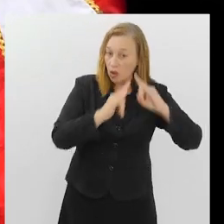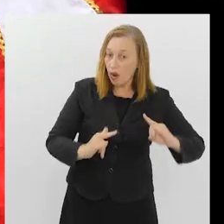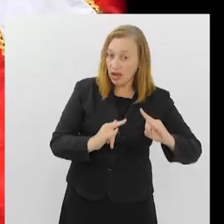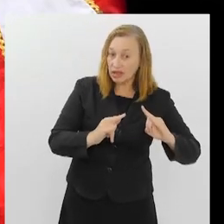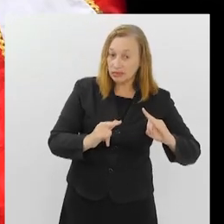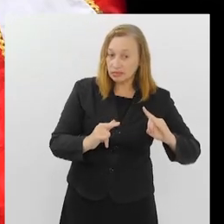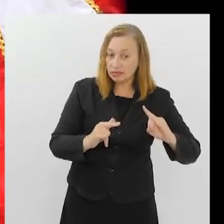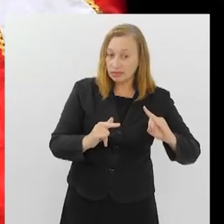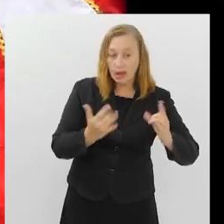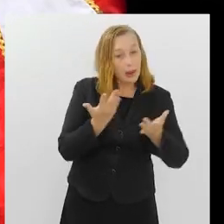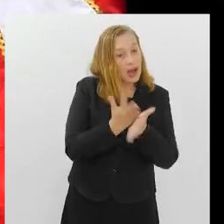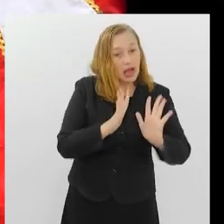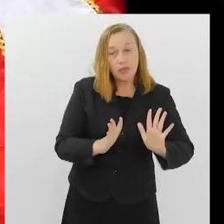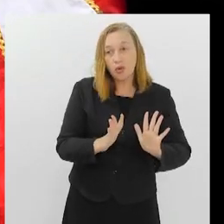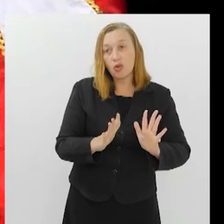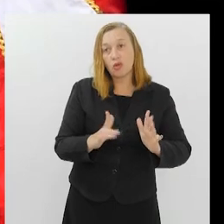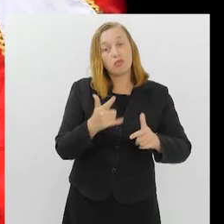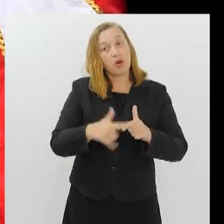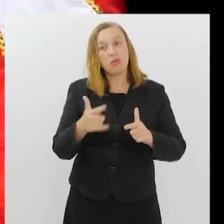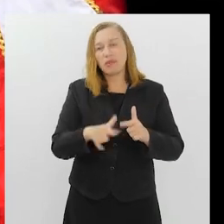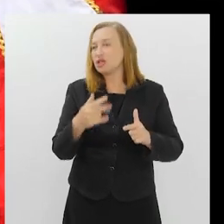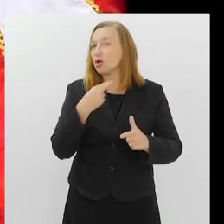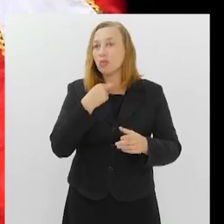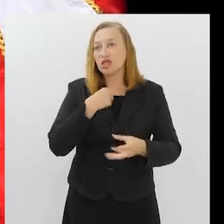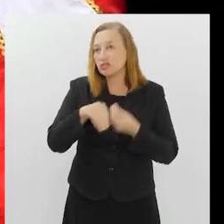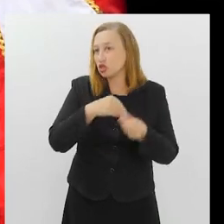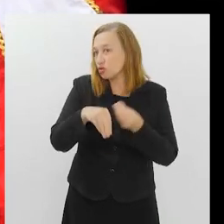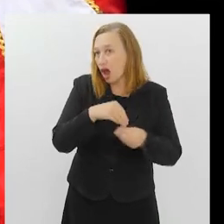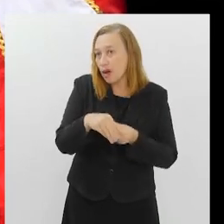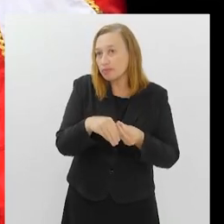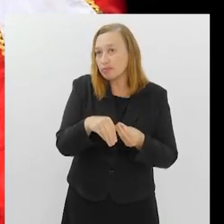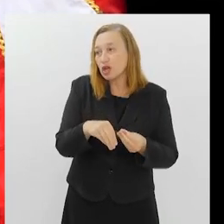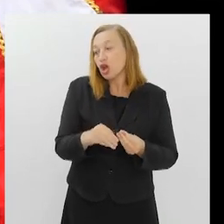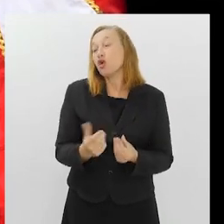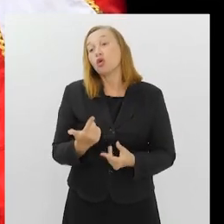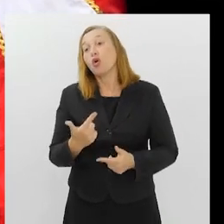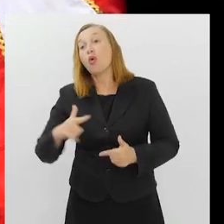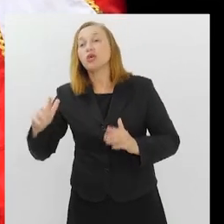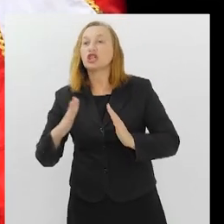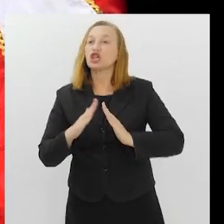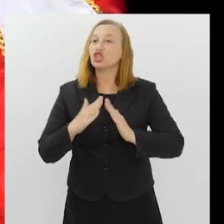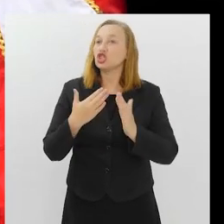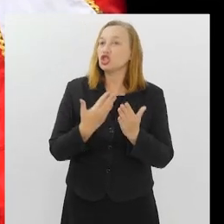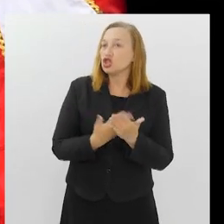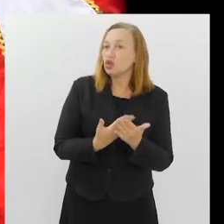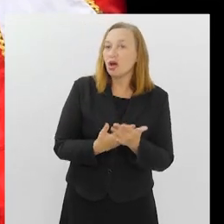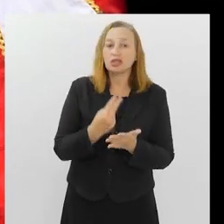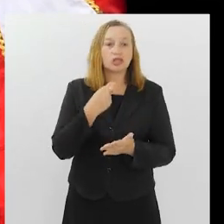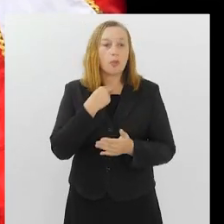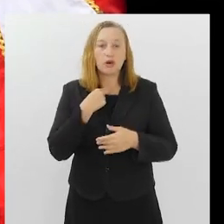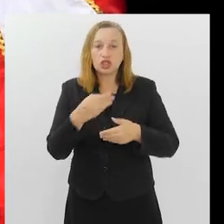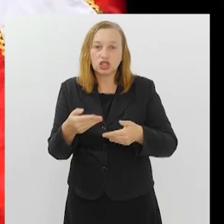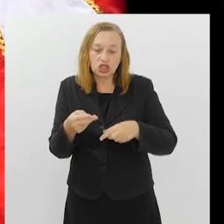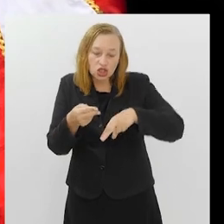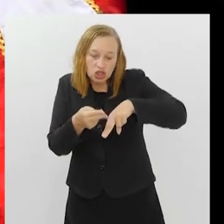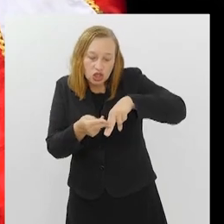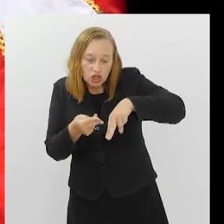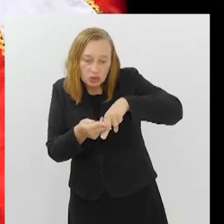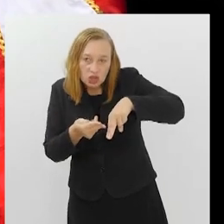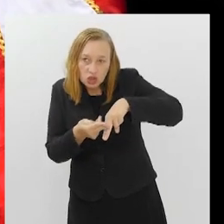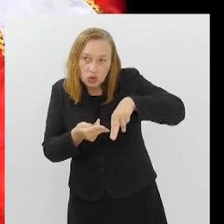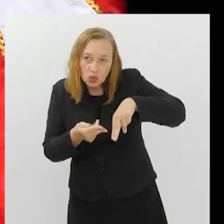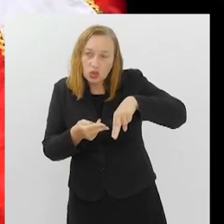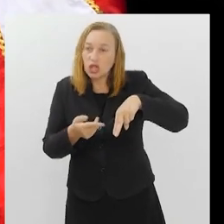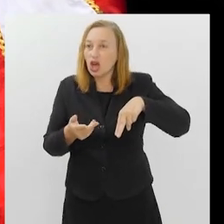fora. Então tem que ter toda uma postura, não pode, quando vai em alguma outra escola, não pode ir de bermuda, chinelo